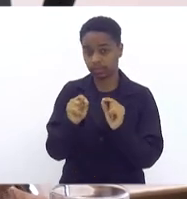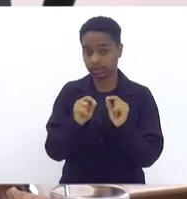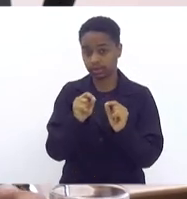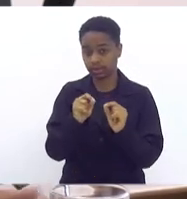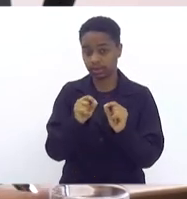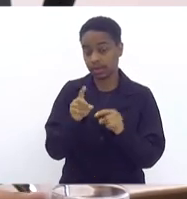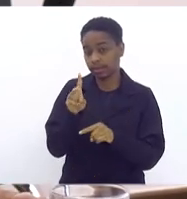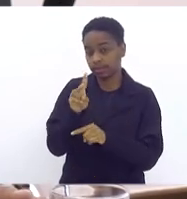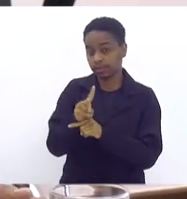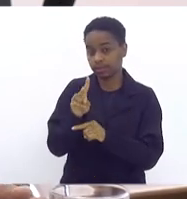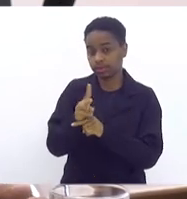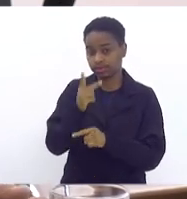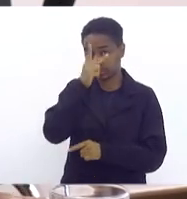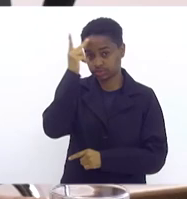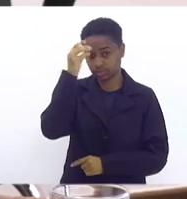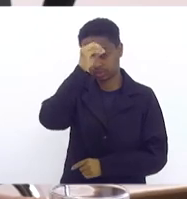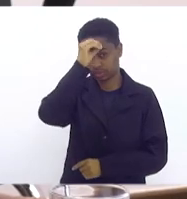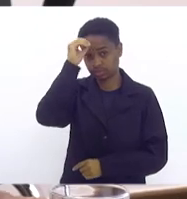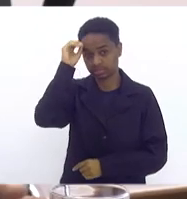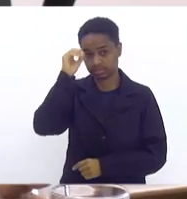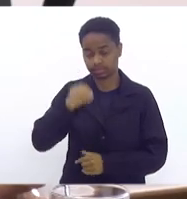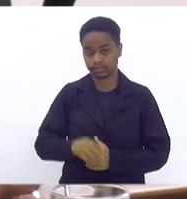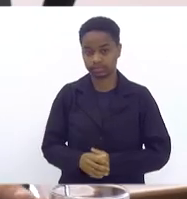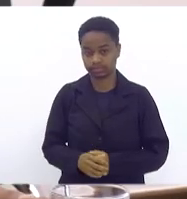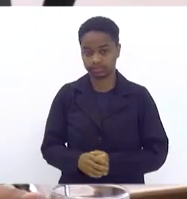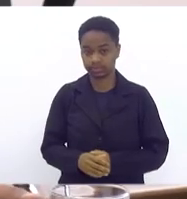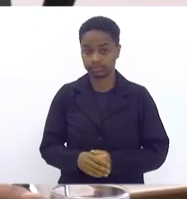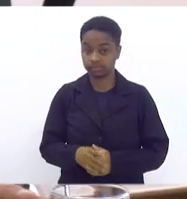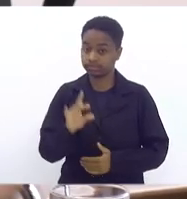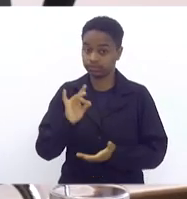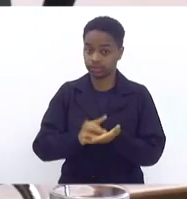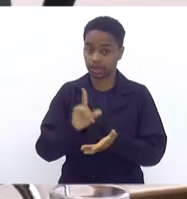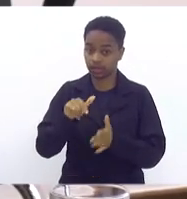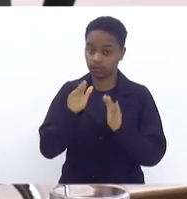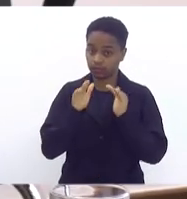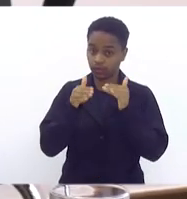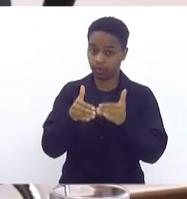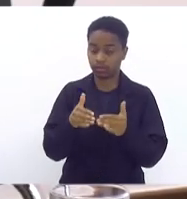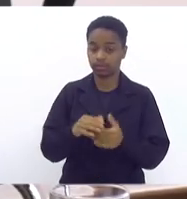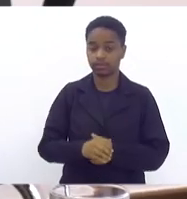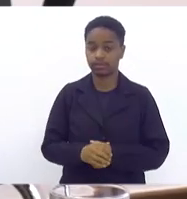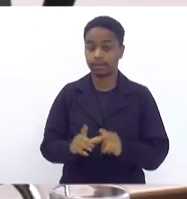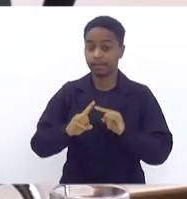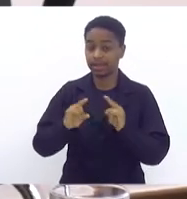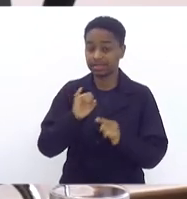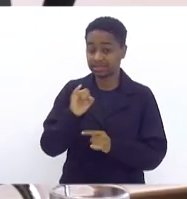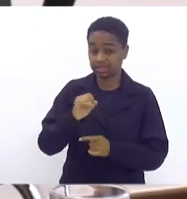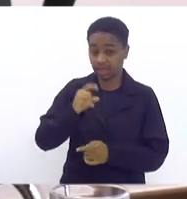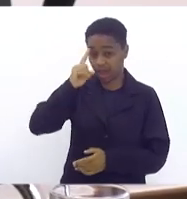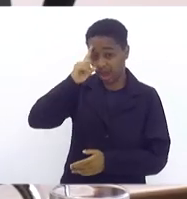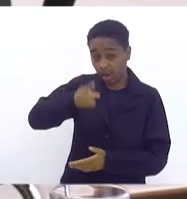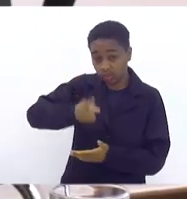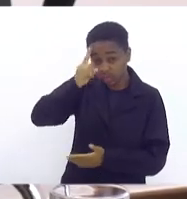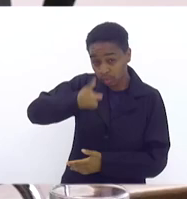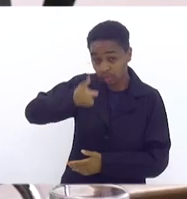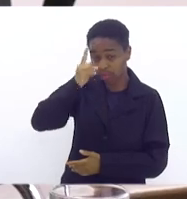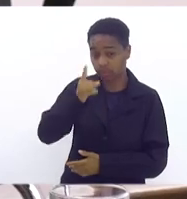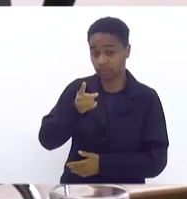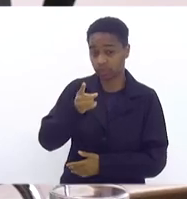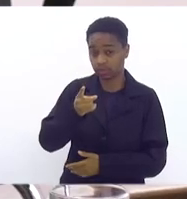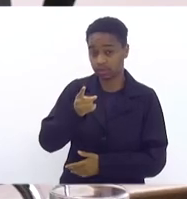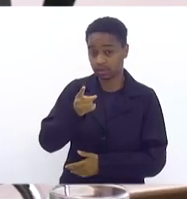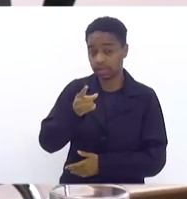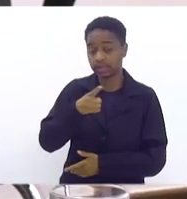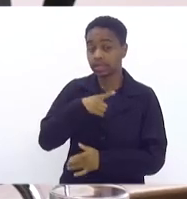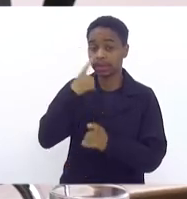preservação dos Inocentes a proteção dos Inocentes Esse é o foco um processo penal autoritário ao contrário ele